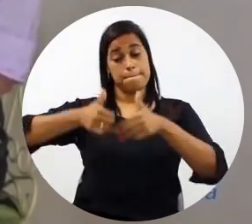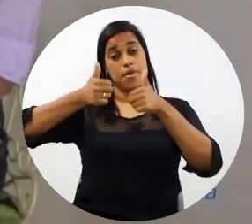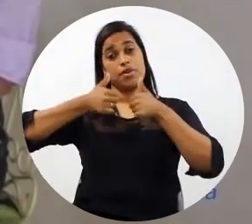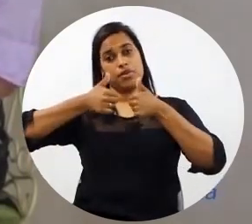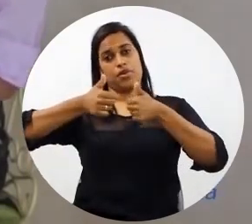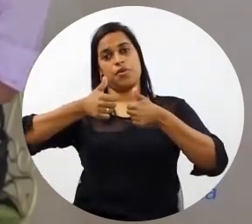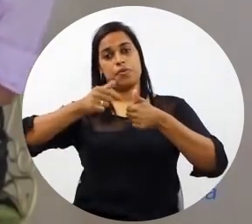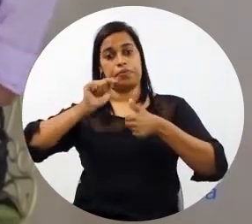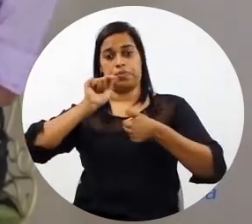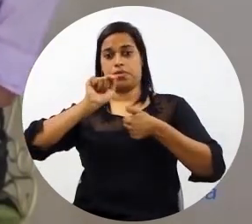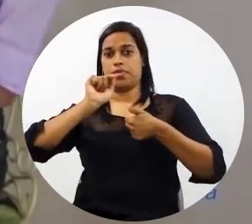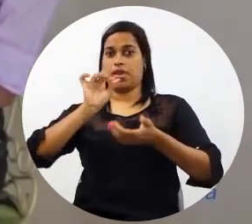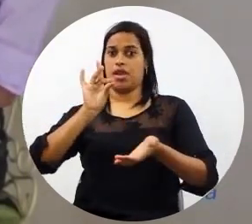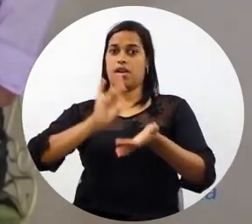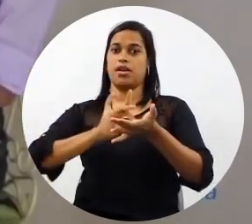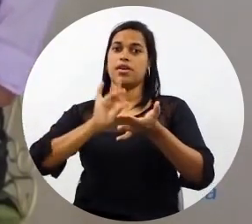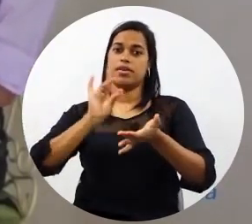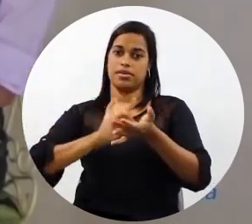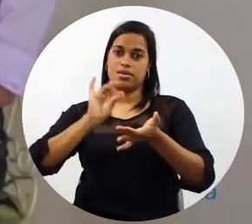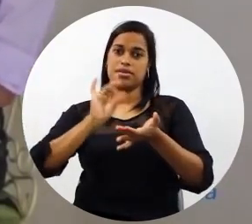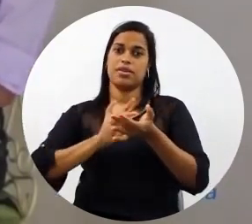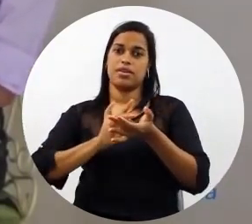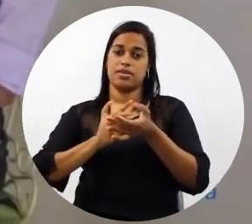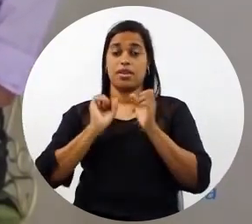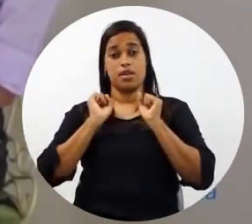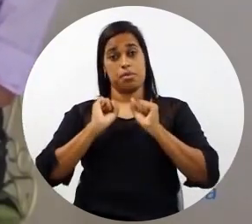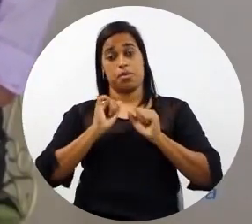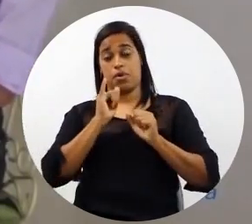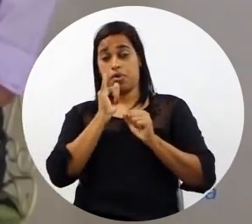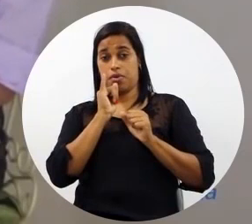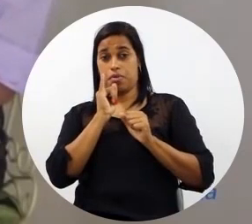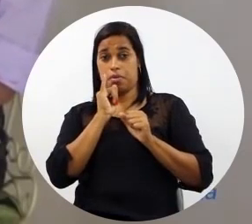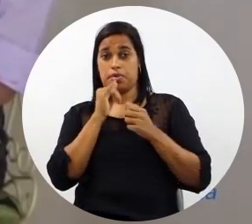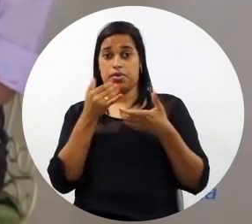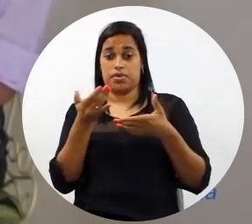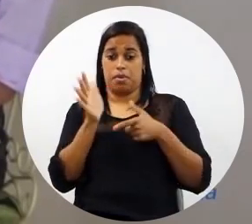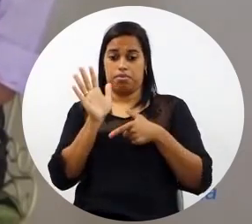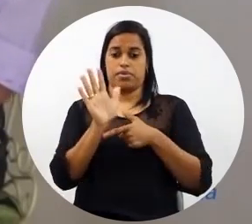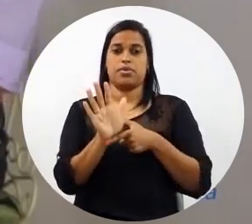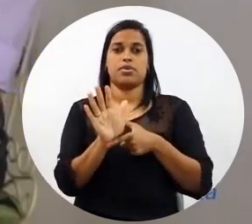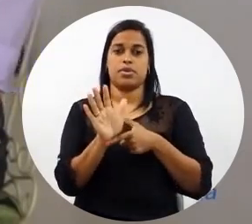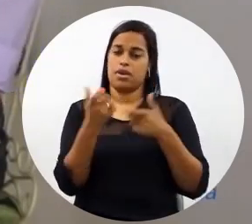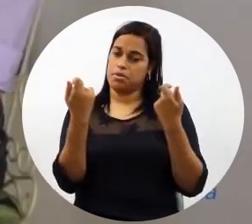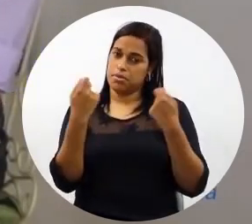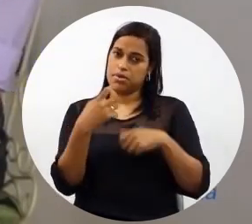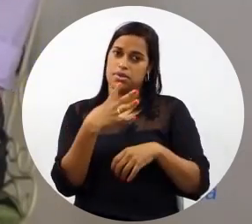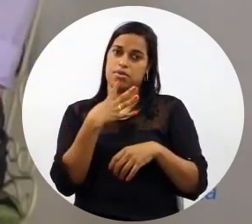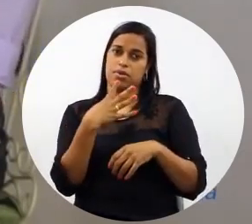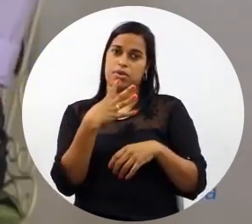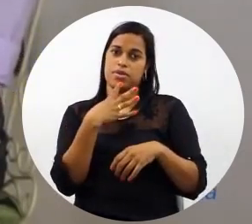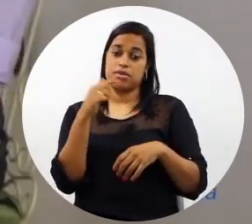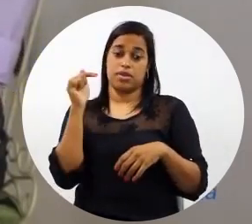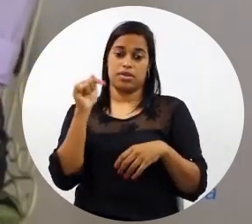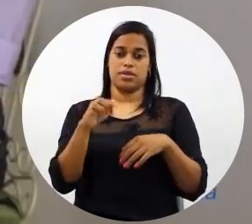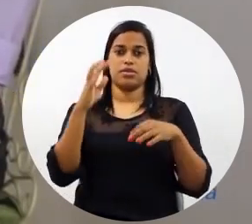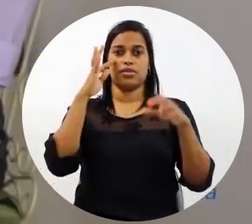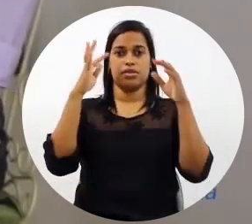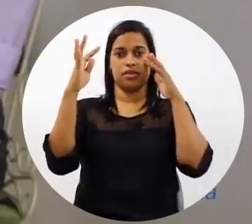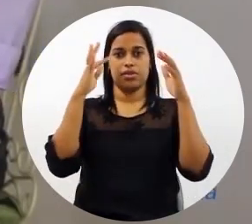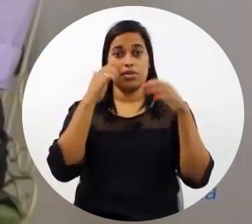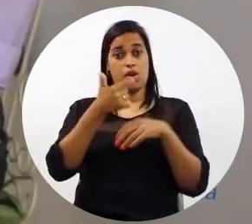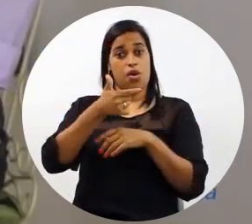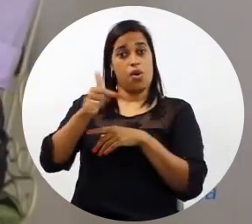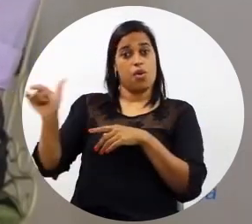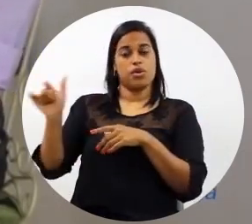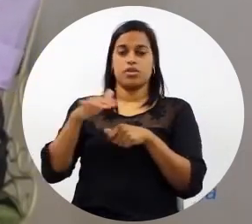para aquela realidade ele vai poder aplicar. Então ele tem que ser conhecedor dessa teoria. Outra